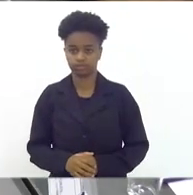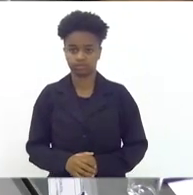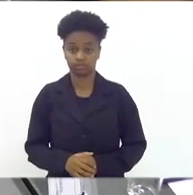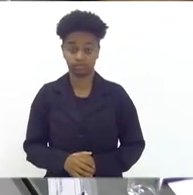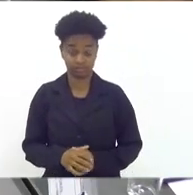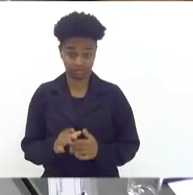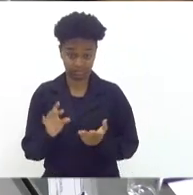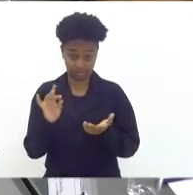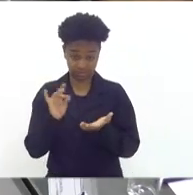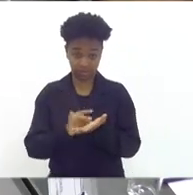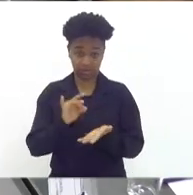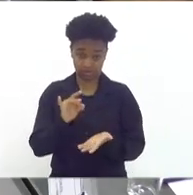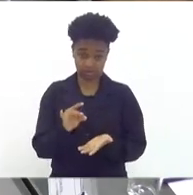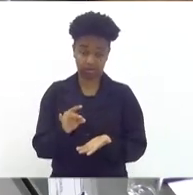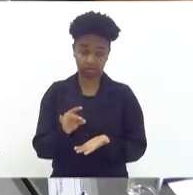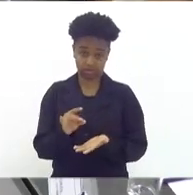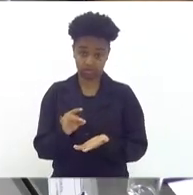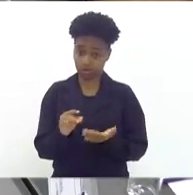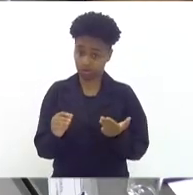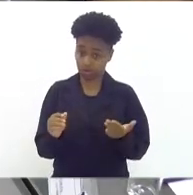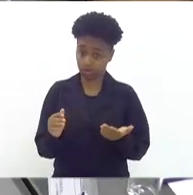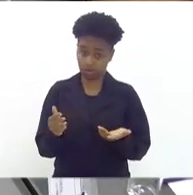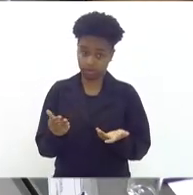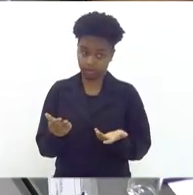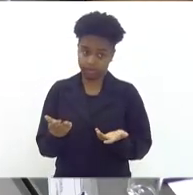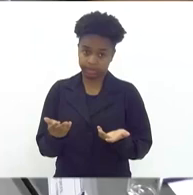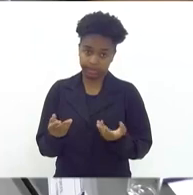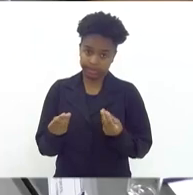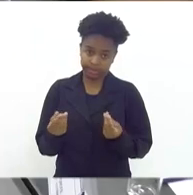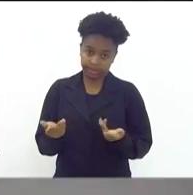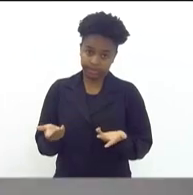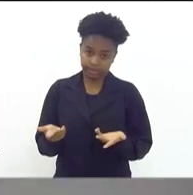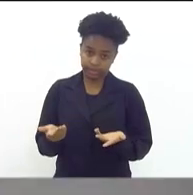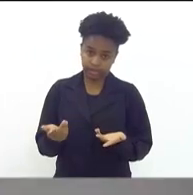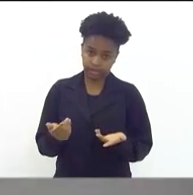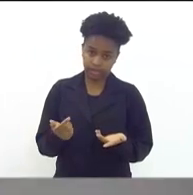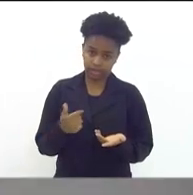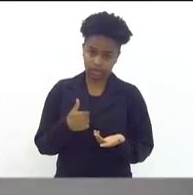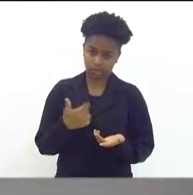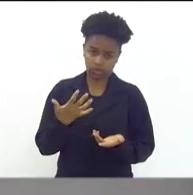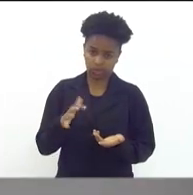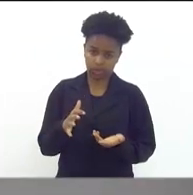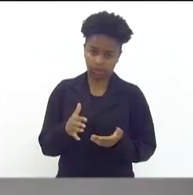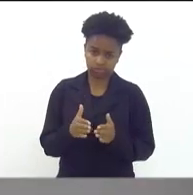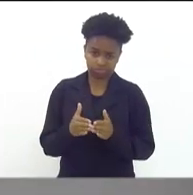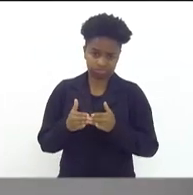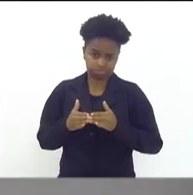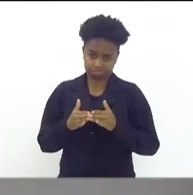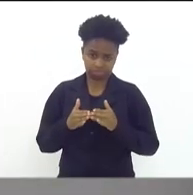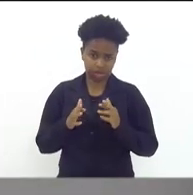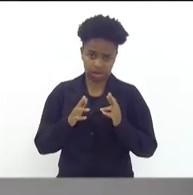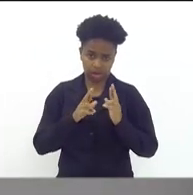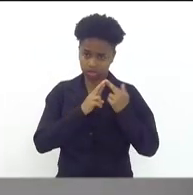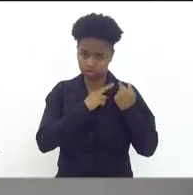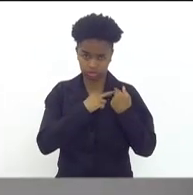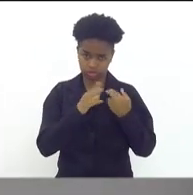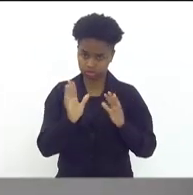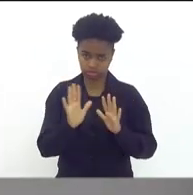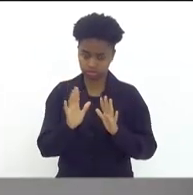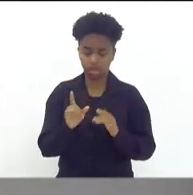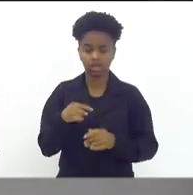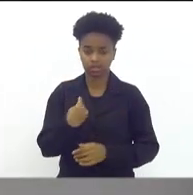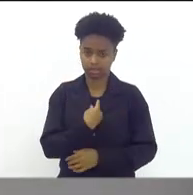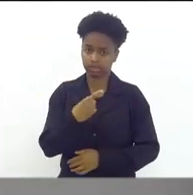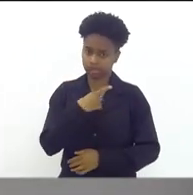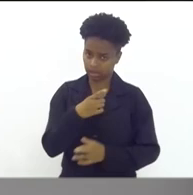na verdade longe de eximir qualquer responsabilidade a gente tem aí uma responsabilidade